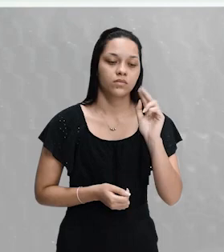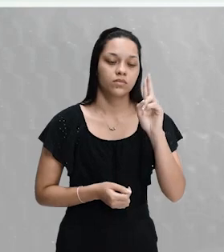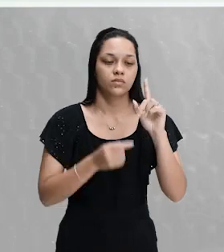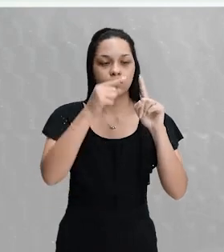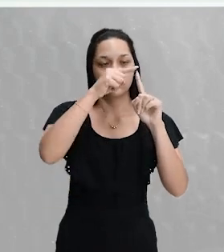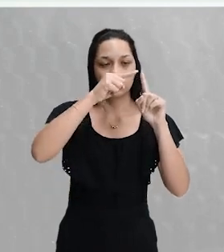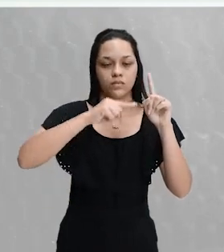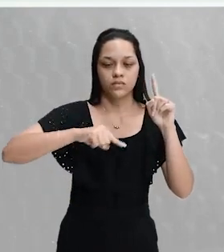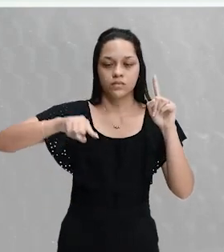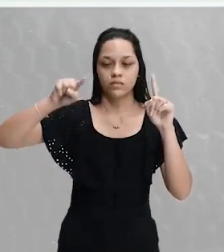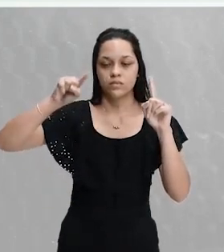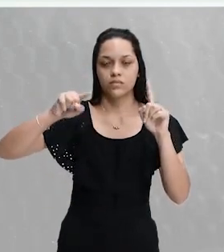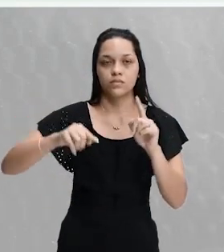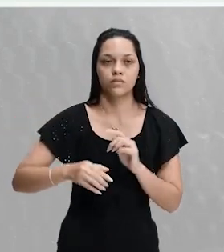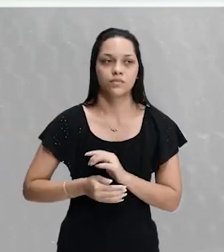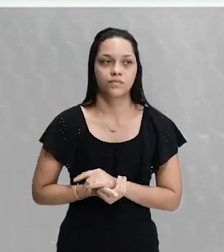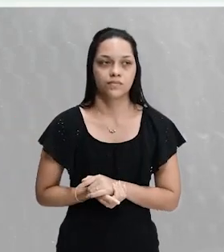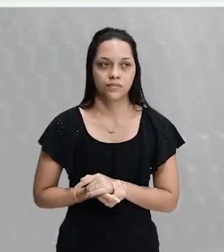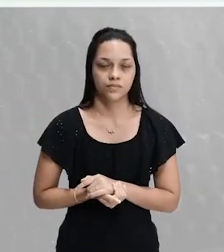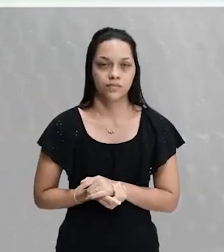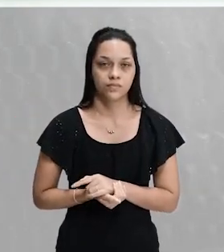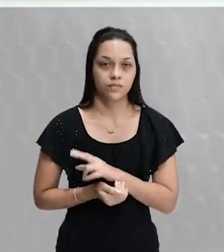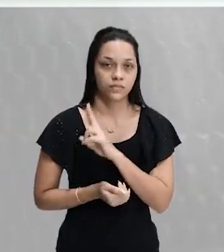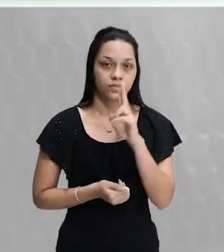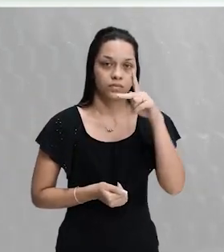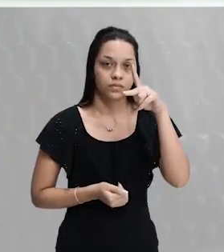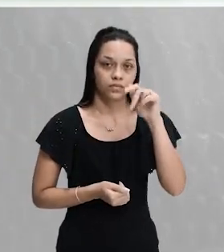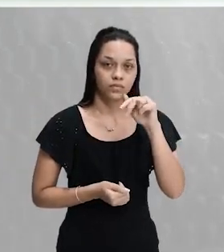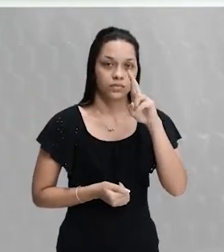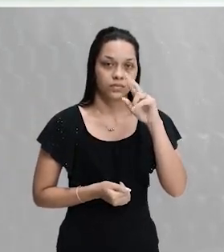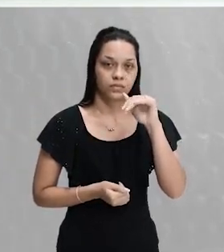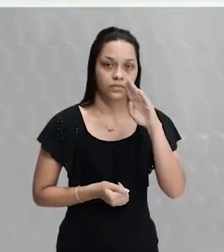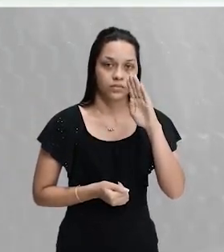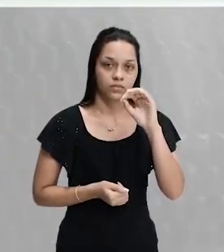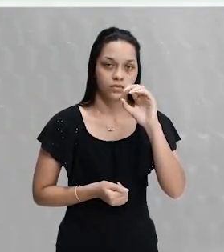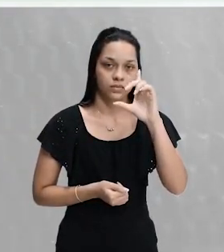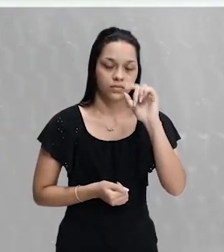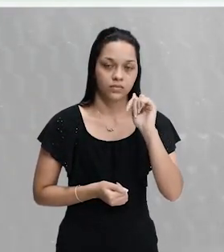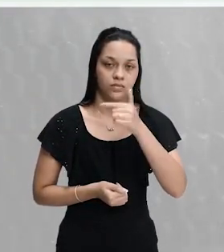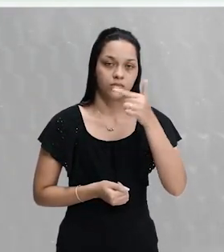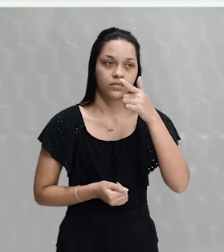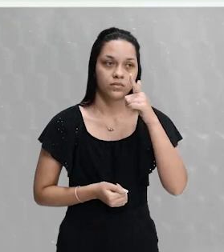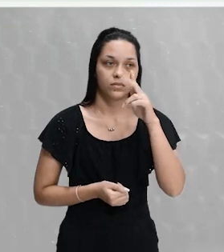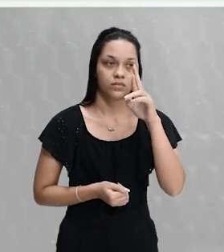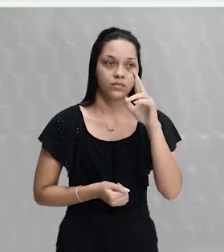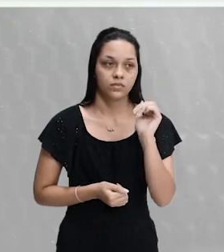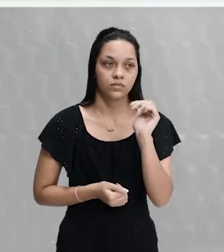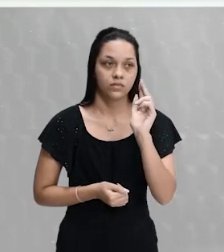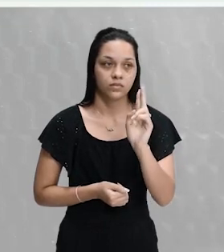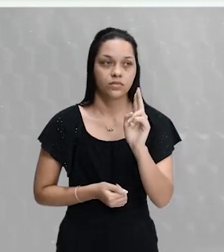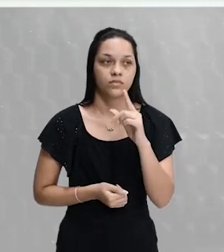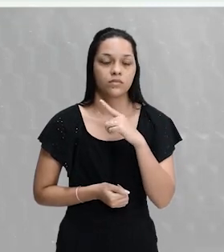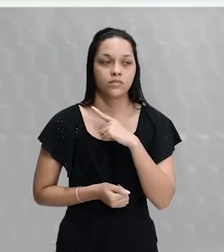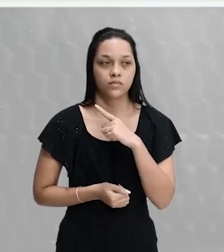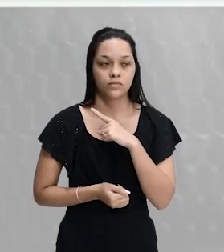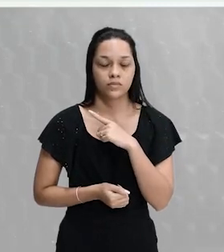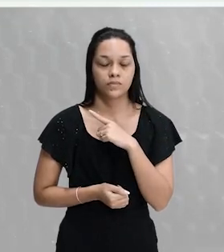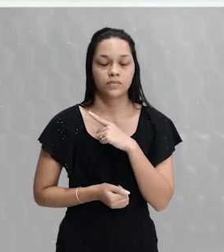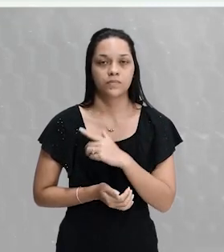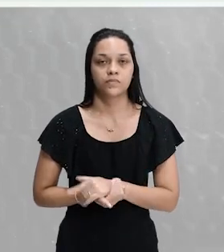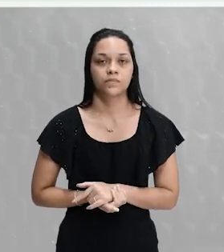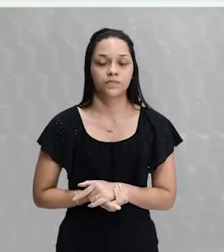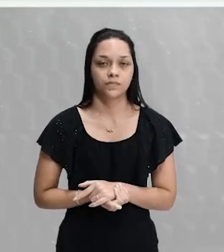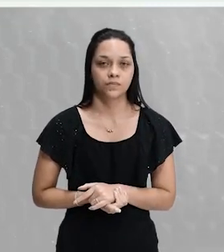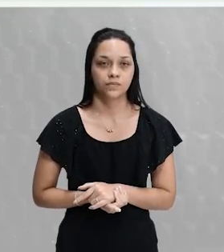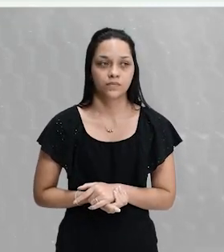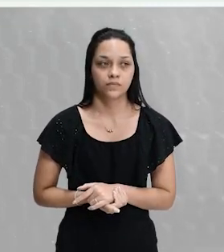curva chamada de parábola do segundo grau. Tá? Esse é o gráfico de uma função